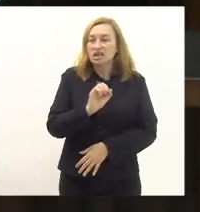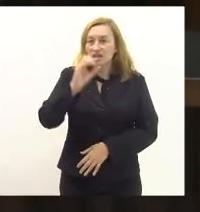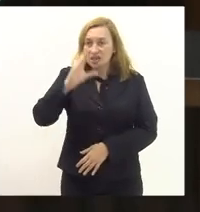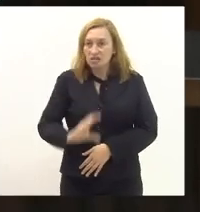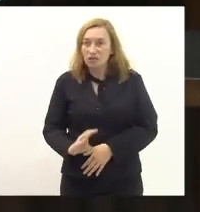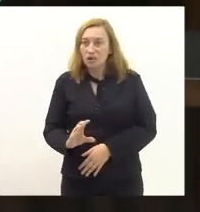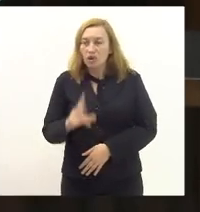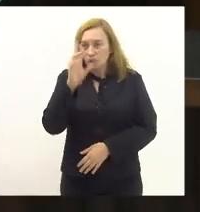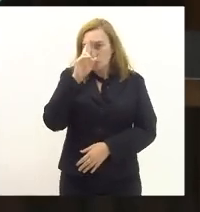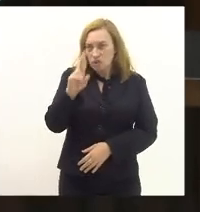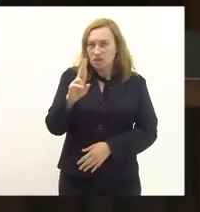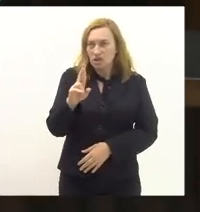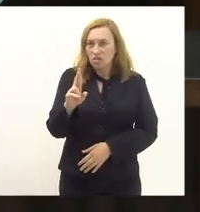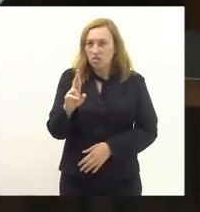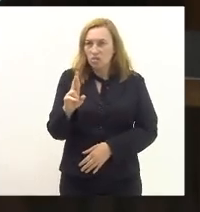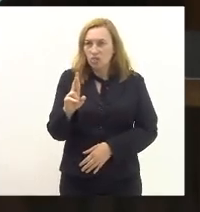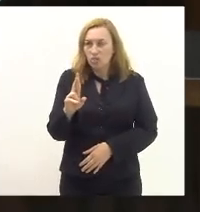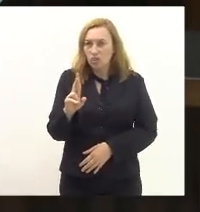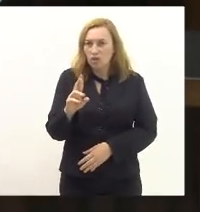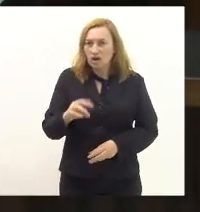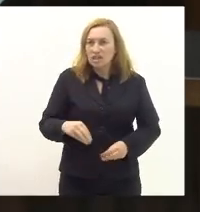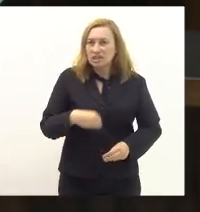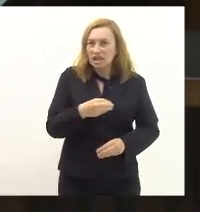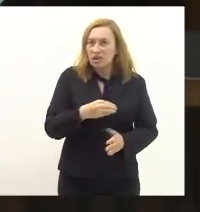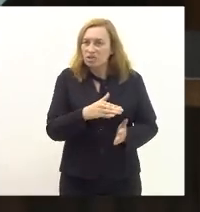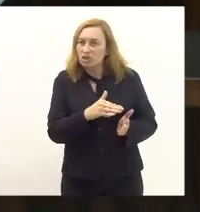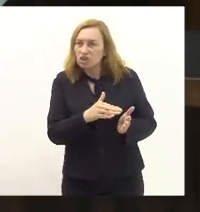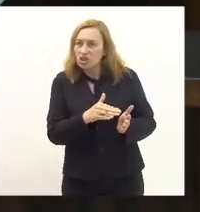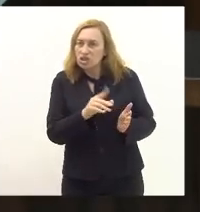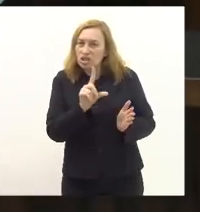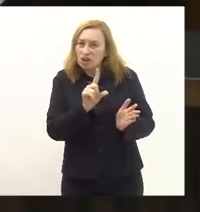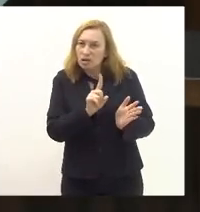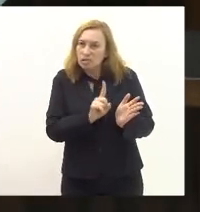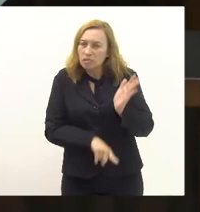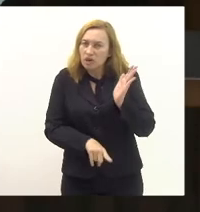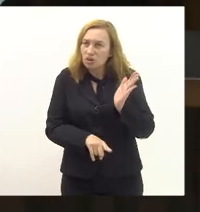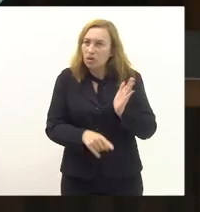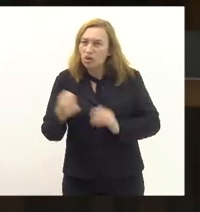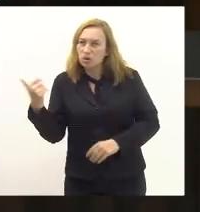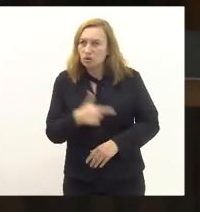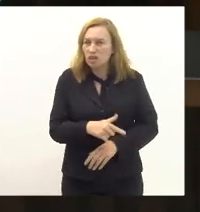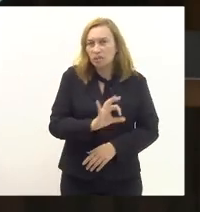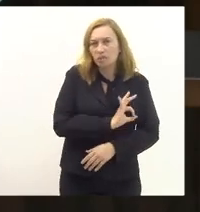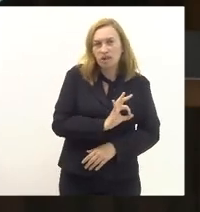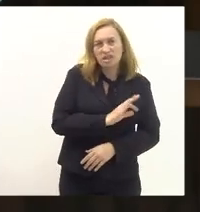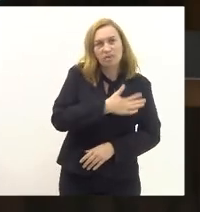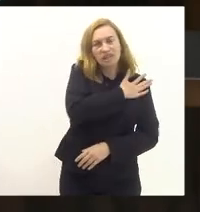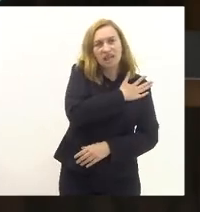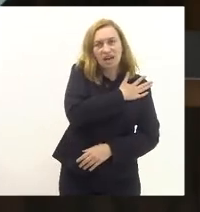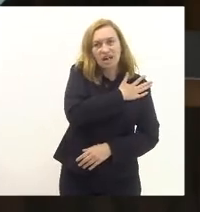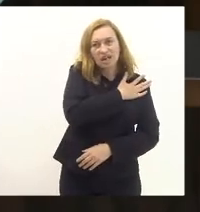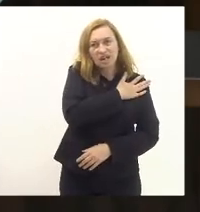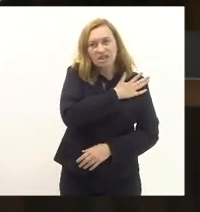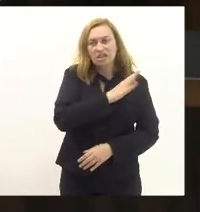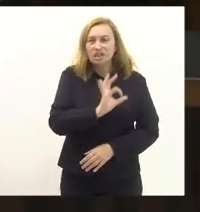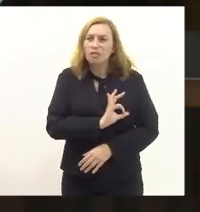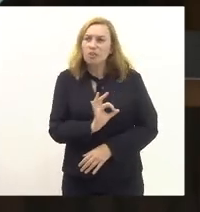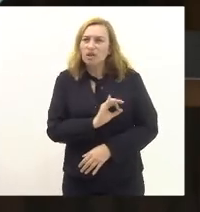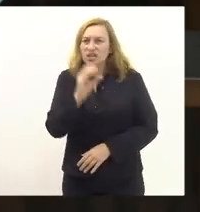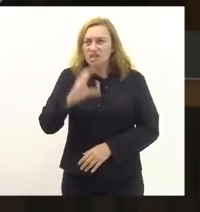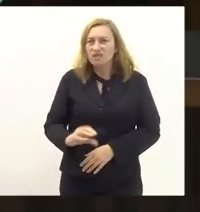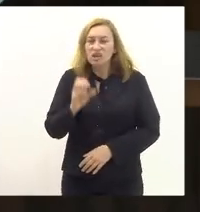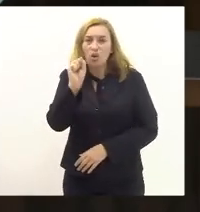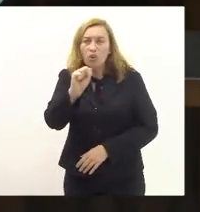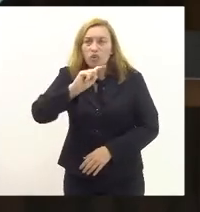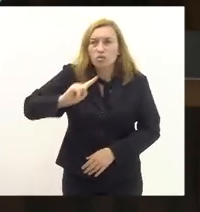integralidade e a paridade, mas o senhor deu um aumento menor para a Polícia Civil do que deu para a Polícia Militar. E na Polícia Civil são 8